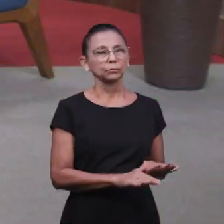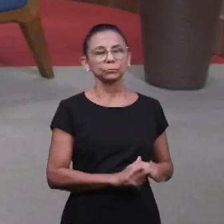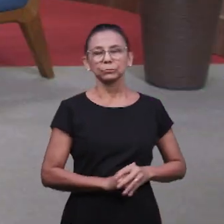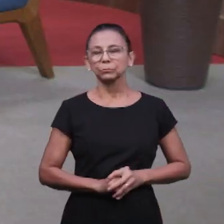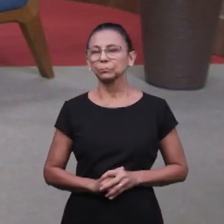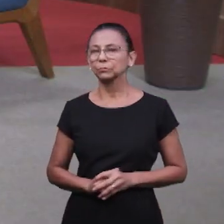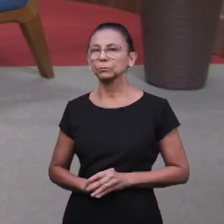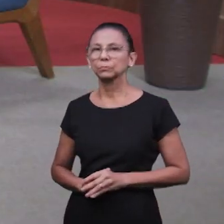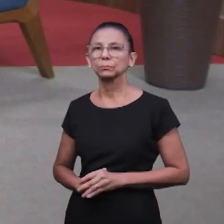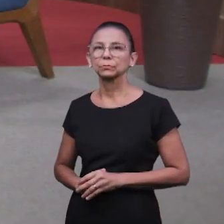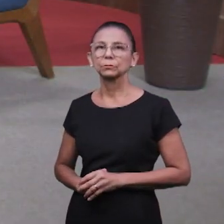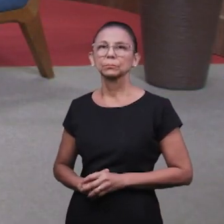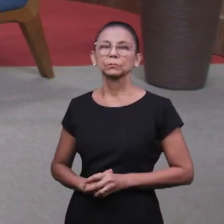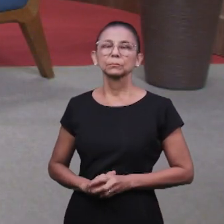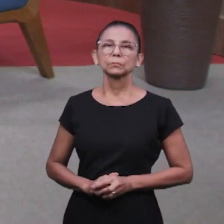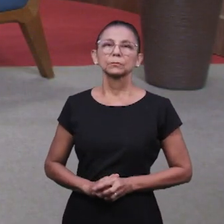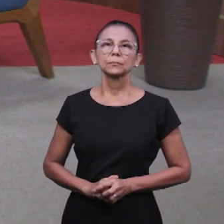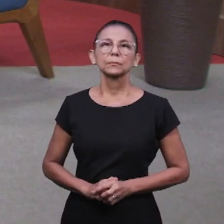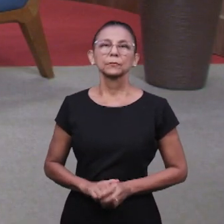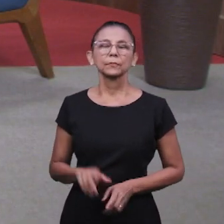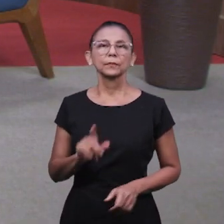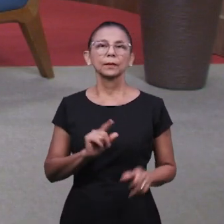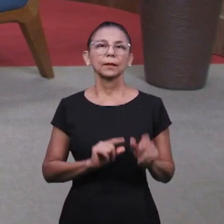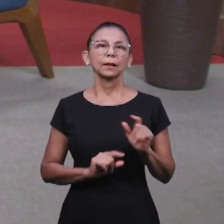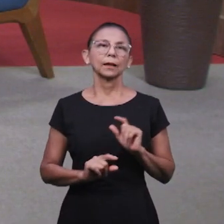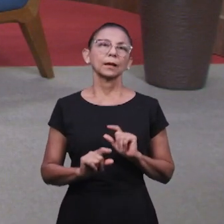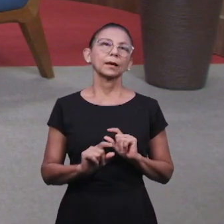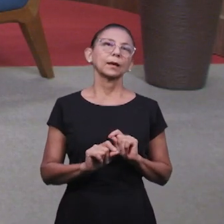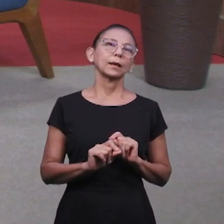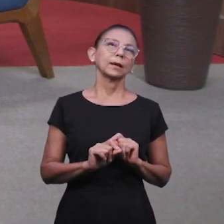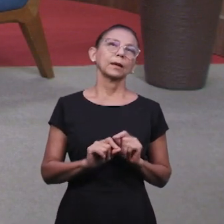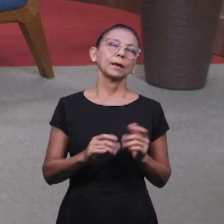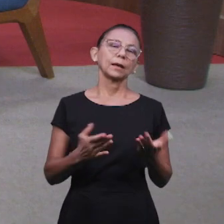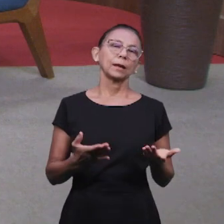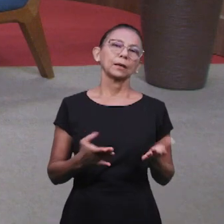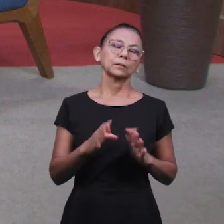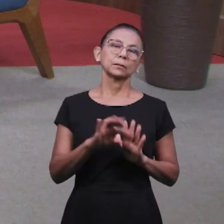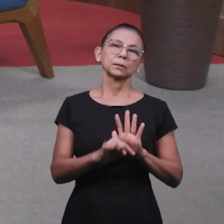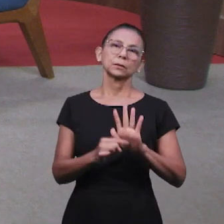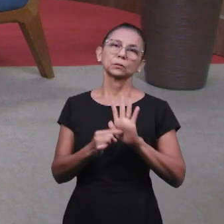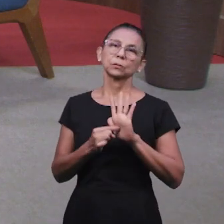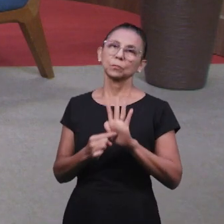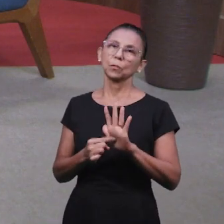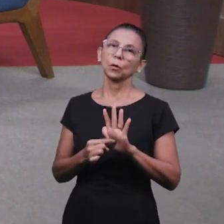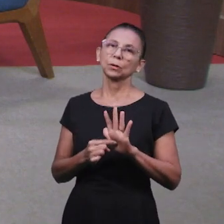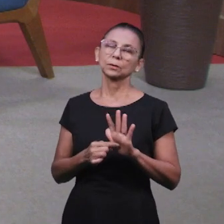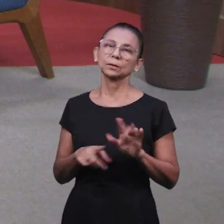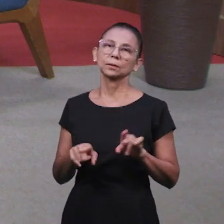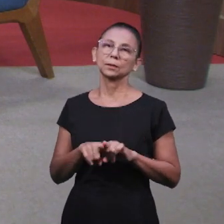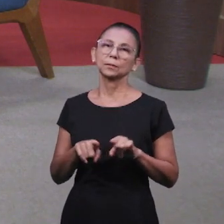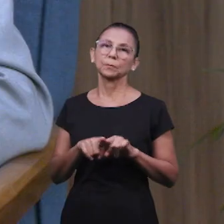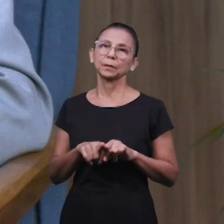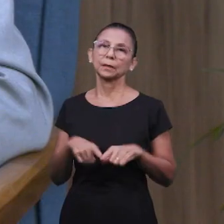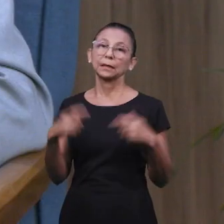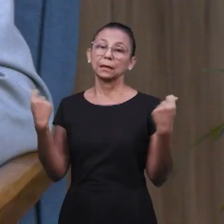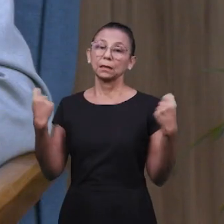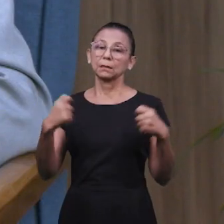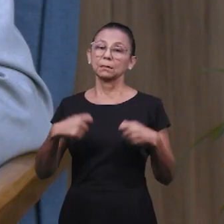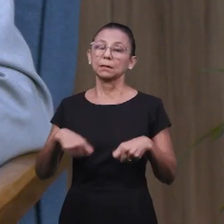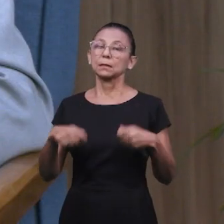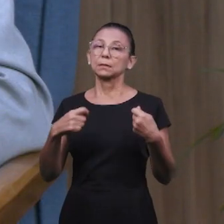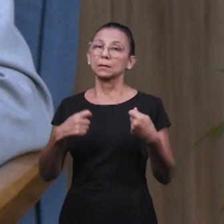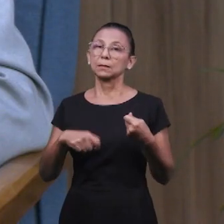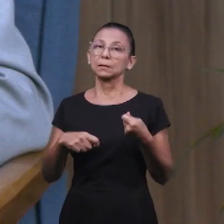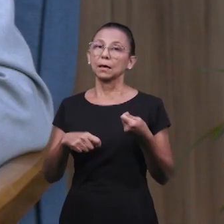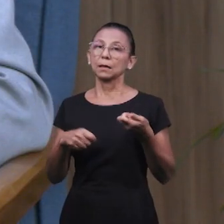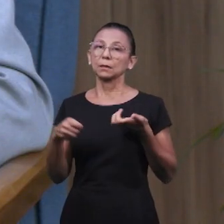Glória a Jesus. E a condicionante que o texto nos ensina é o